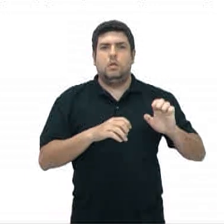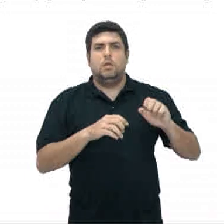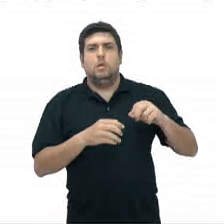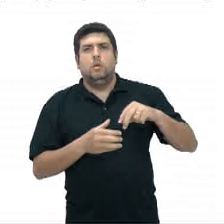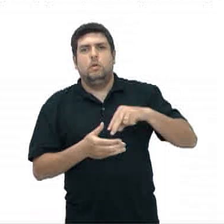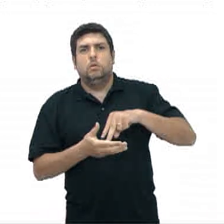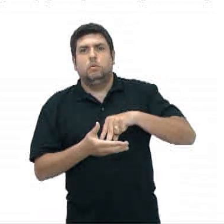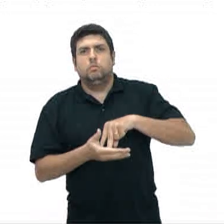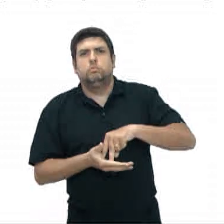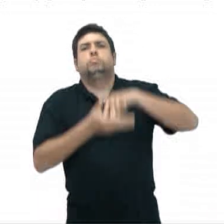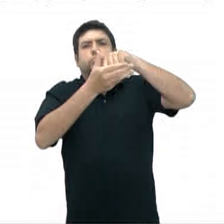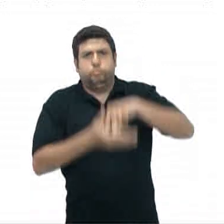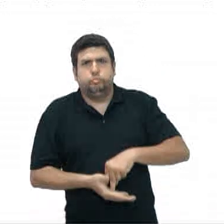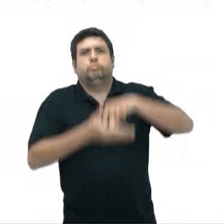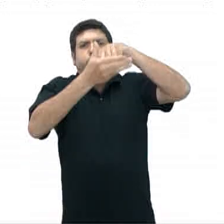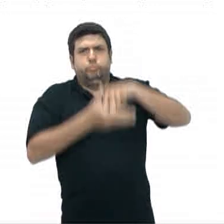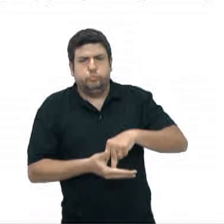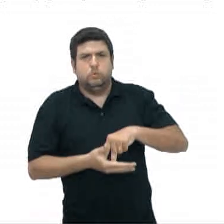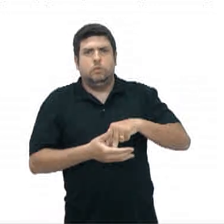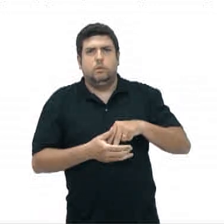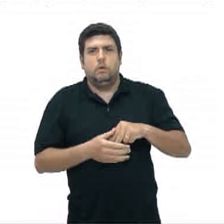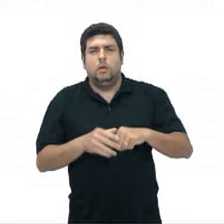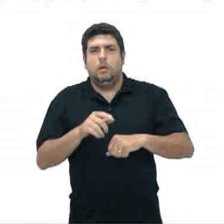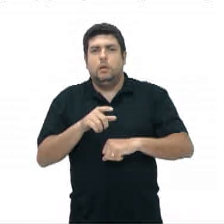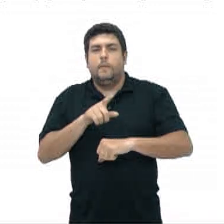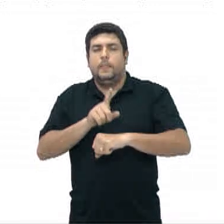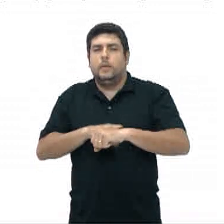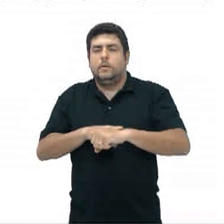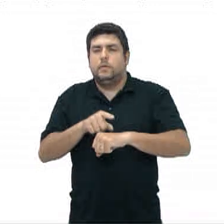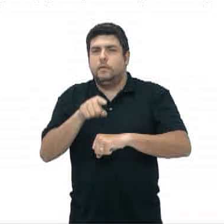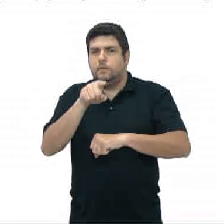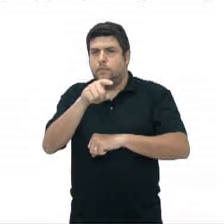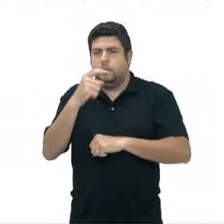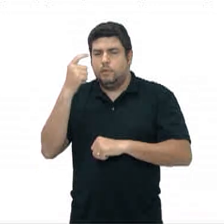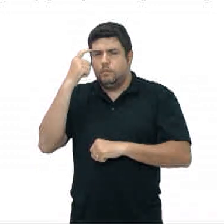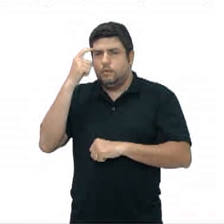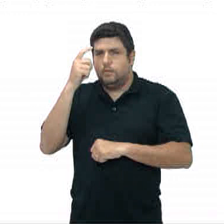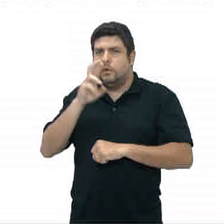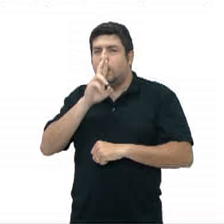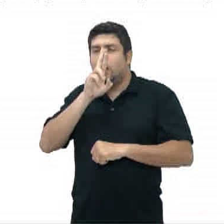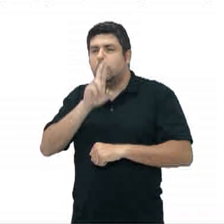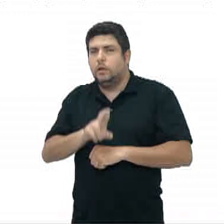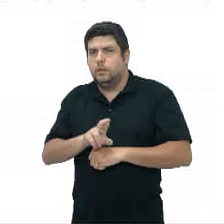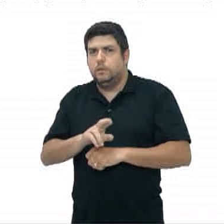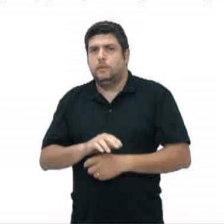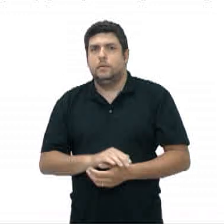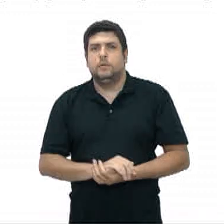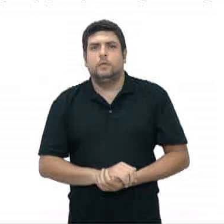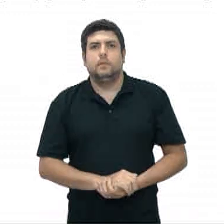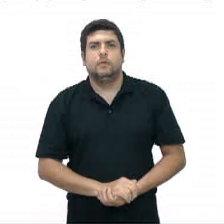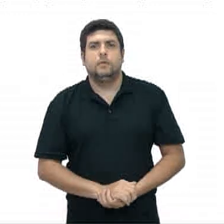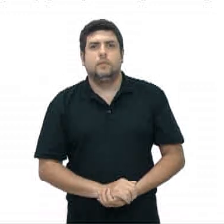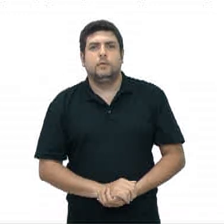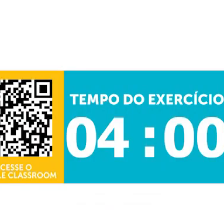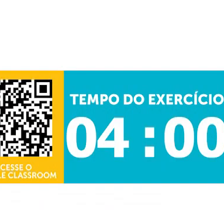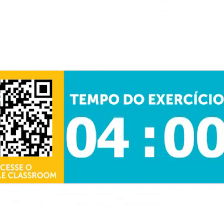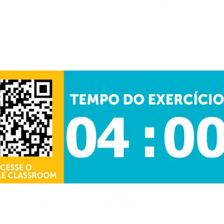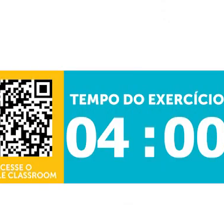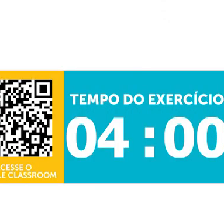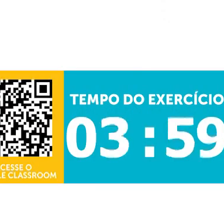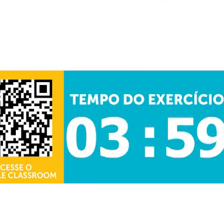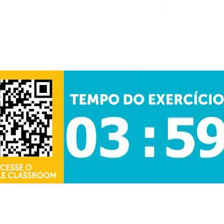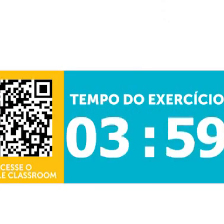movimento variado. Bem, vou dar um tempinho para vocês aí e daqui a pouco eu respondo essa questão. Até daqui a pouco.